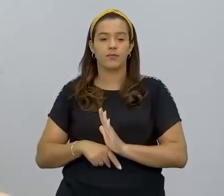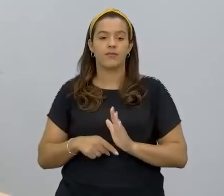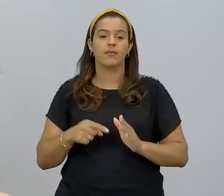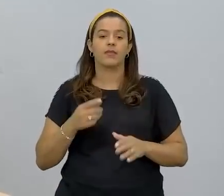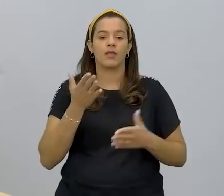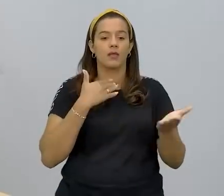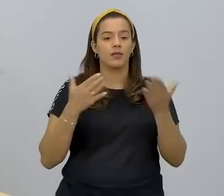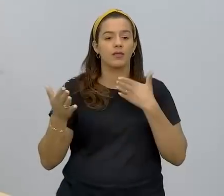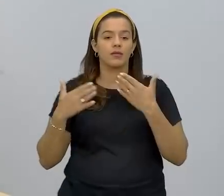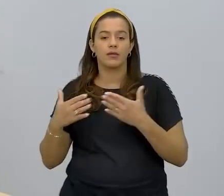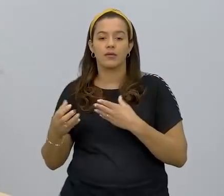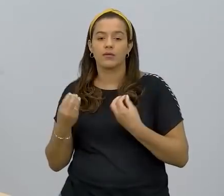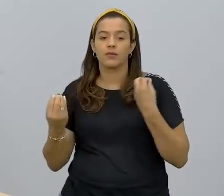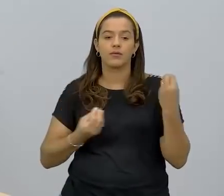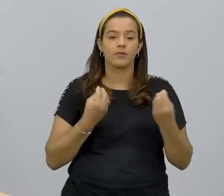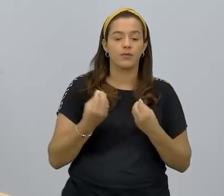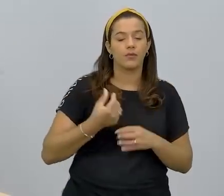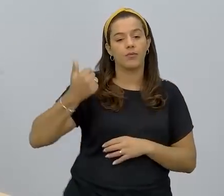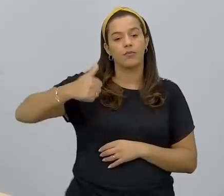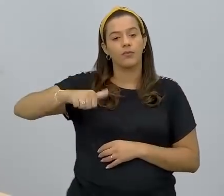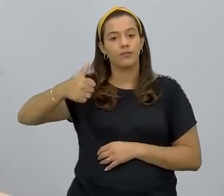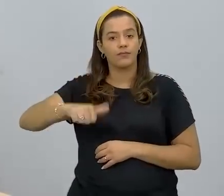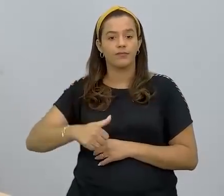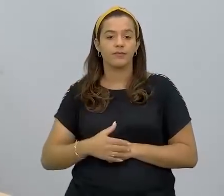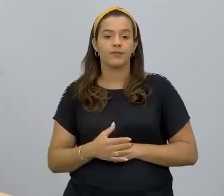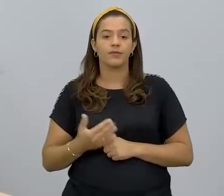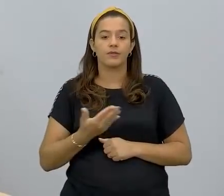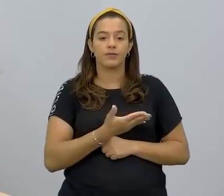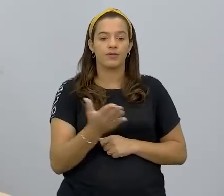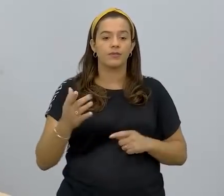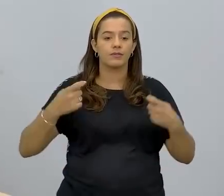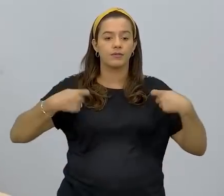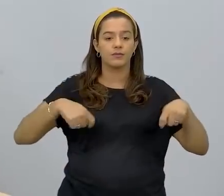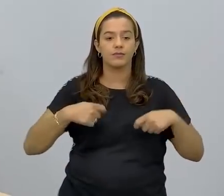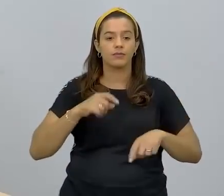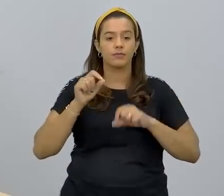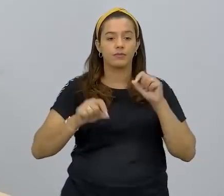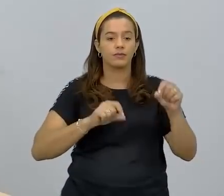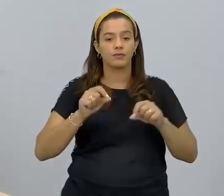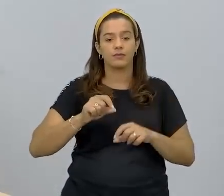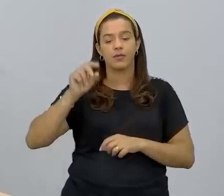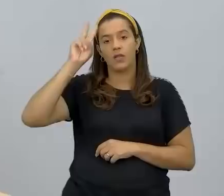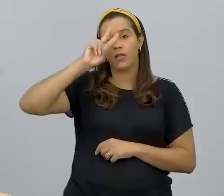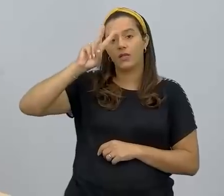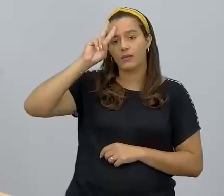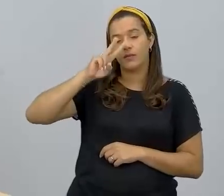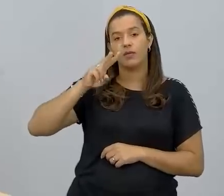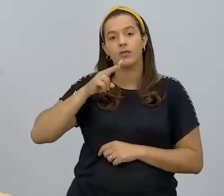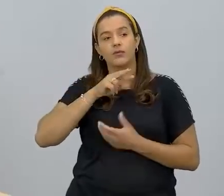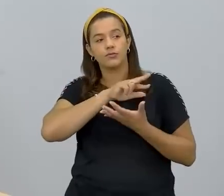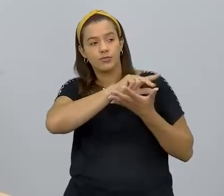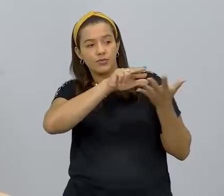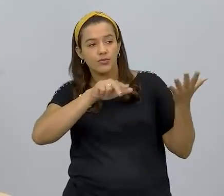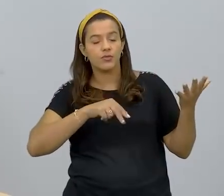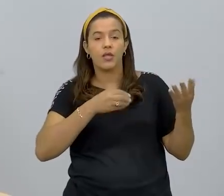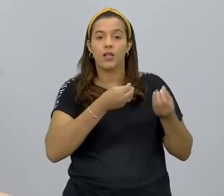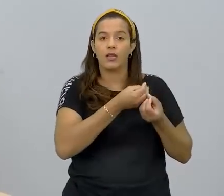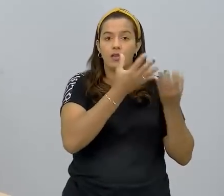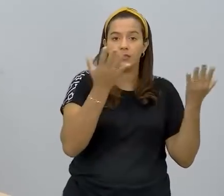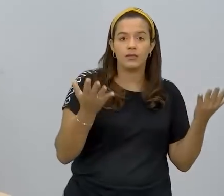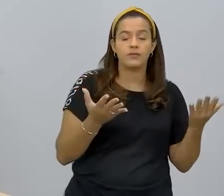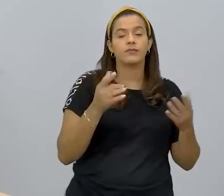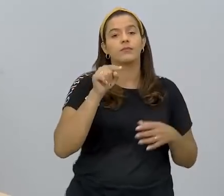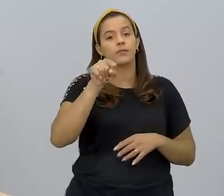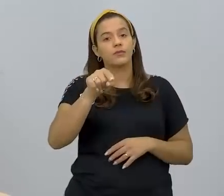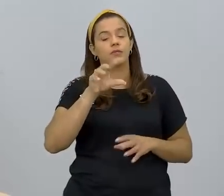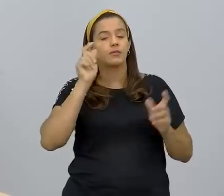essa conversa de como avaliar. Porque vocês precisam lembrar e ter esses recursos disponíveis